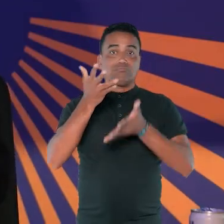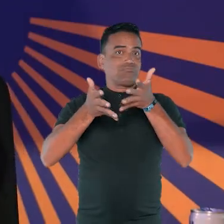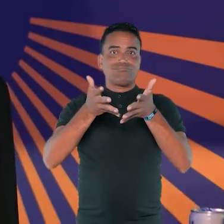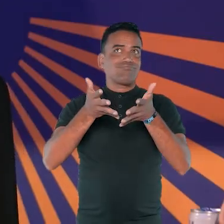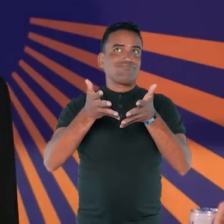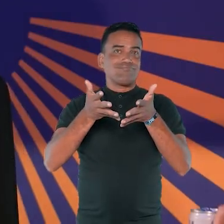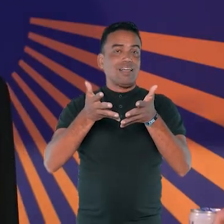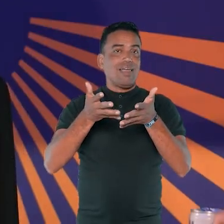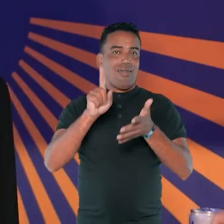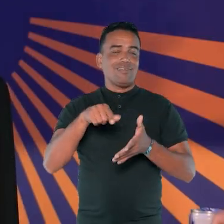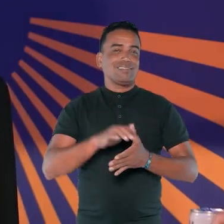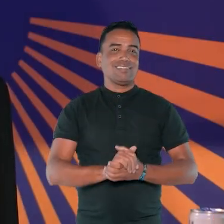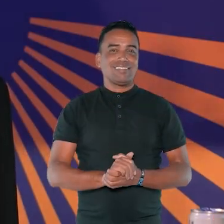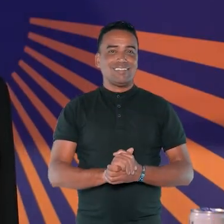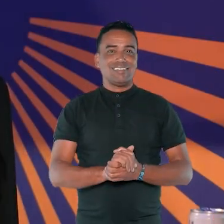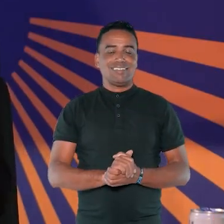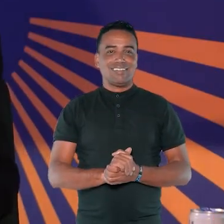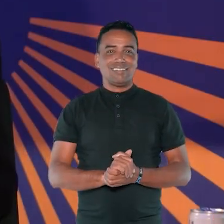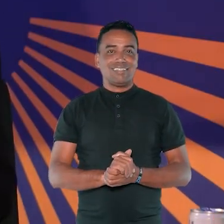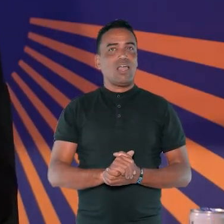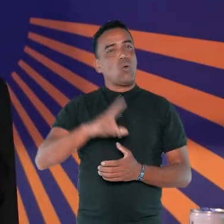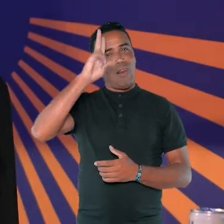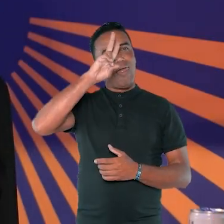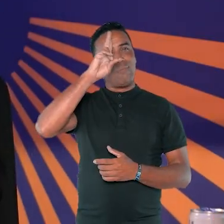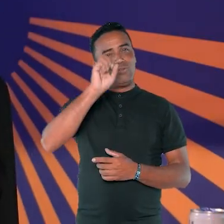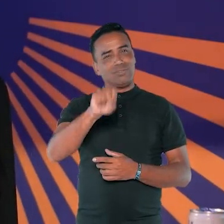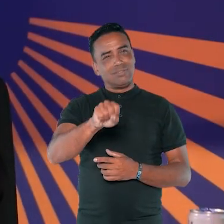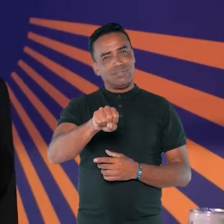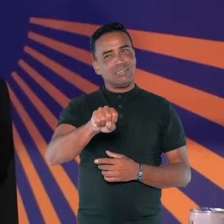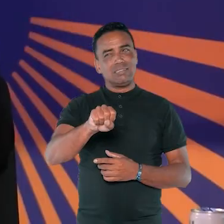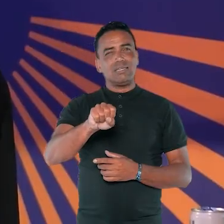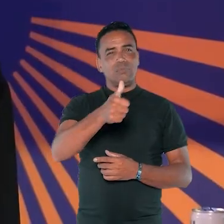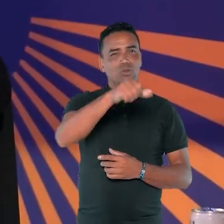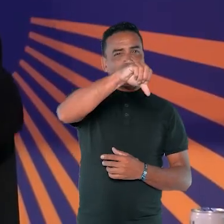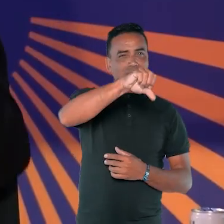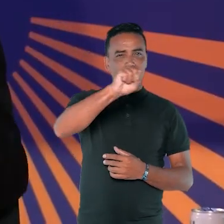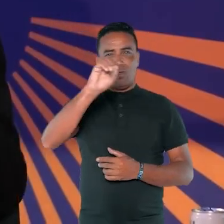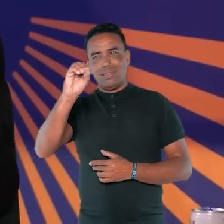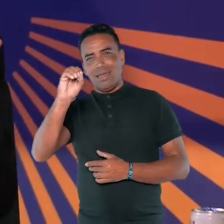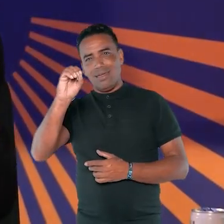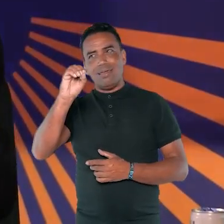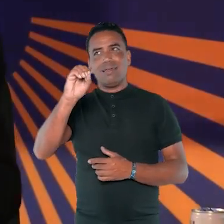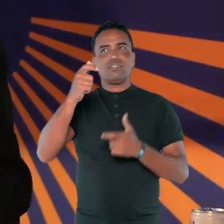é isso. Eu me lembro, sim, 80, até me perguntava